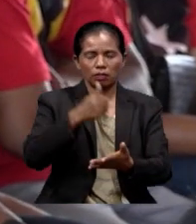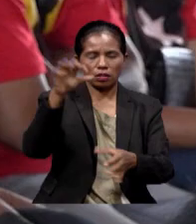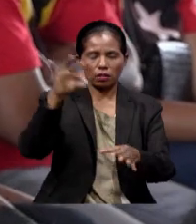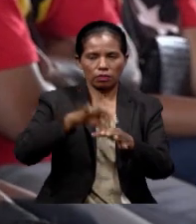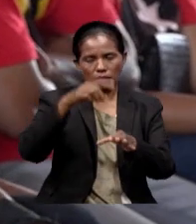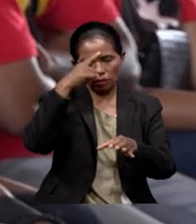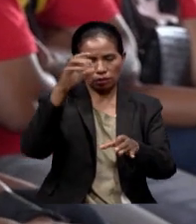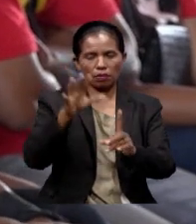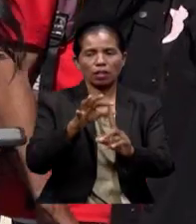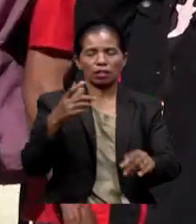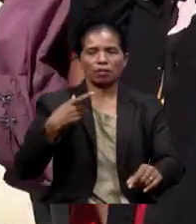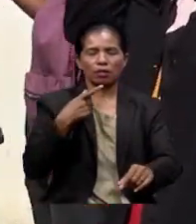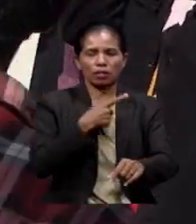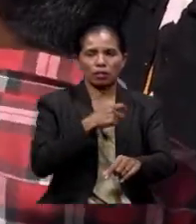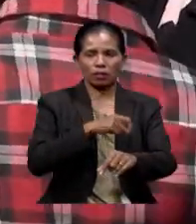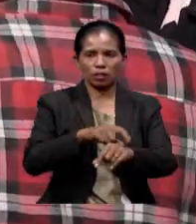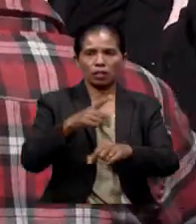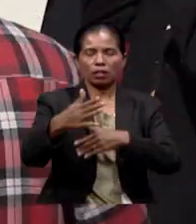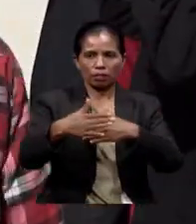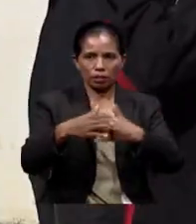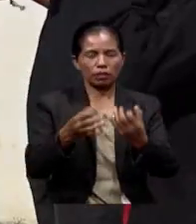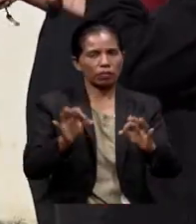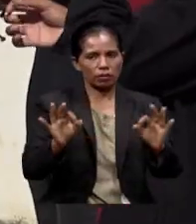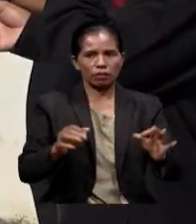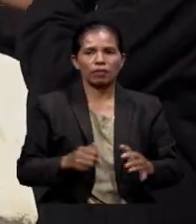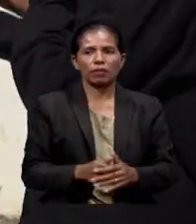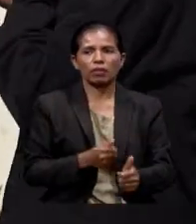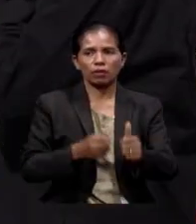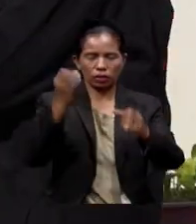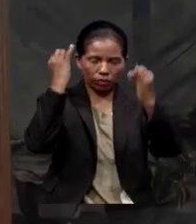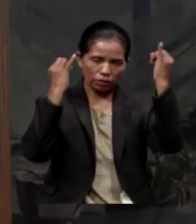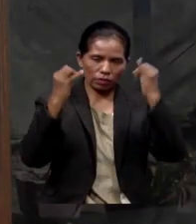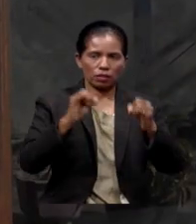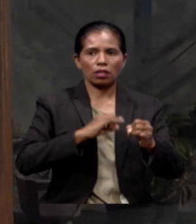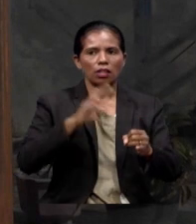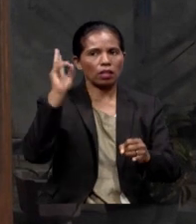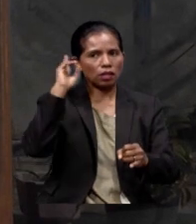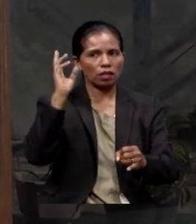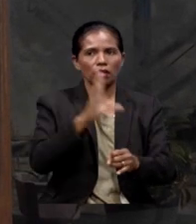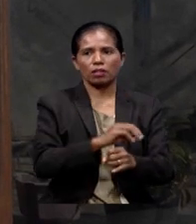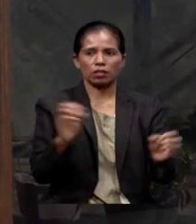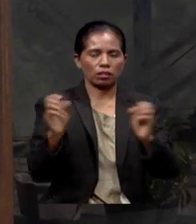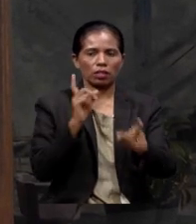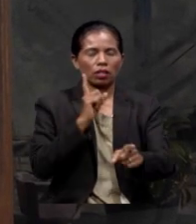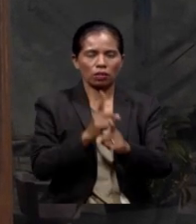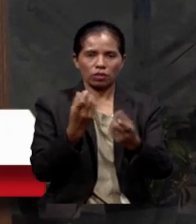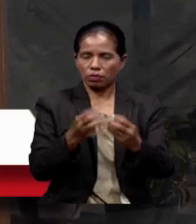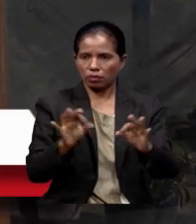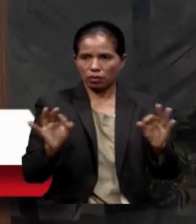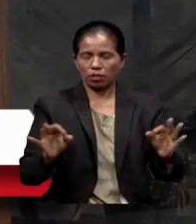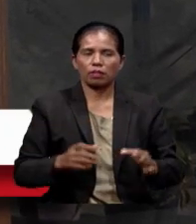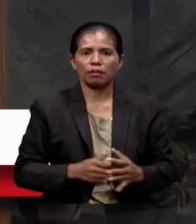tamba eleição parlamentar, basic de down ona. Tiro informação ne bem ka rona kata bacene la loso tu